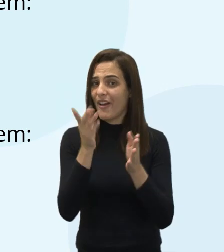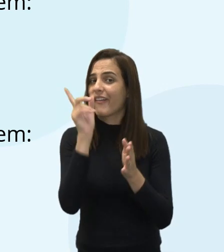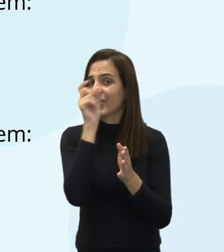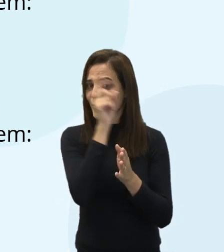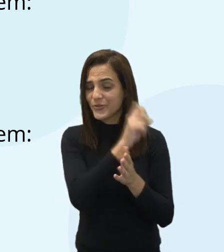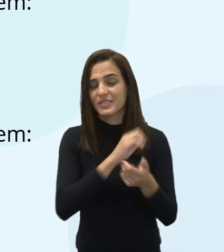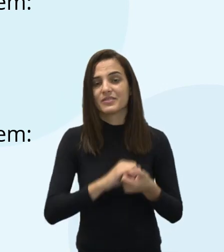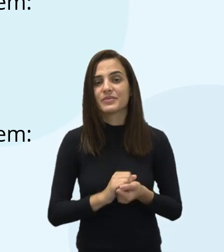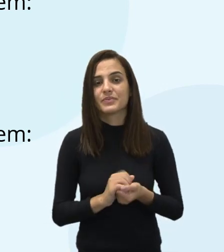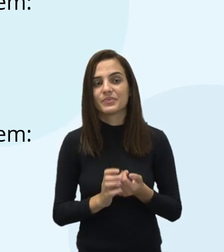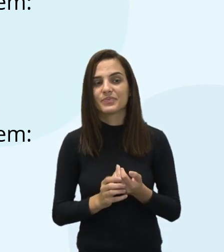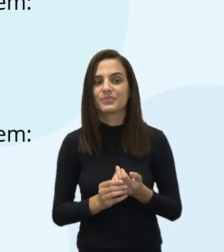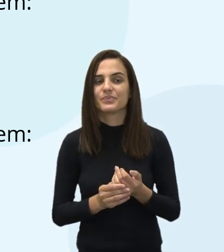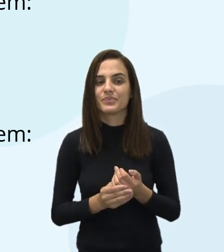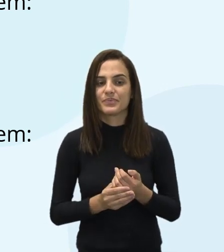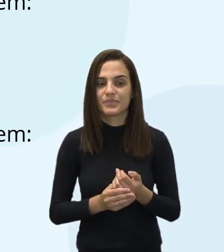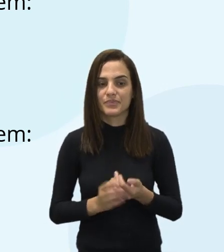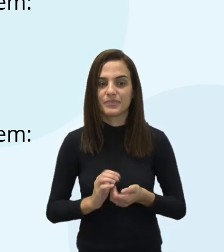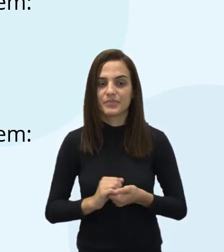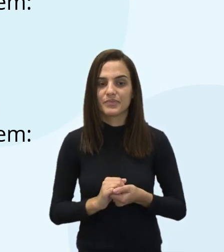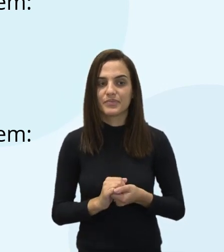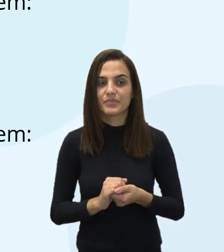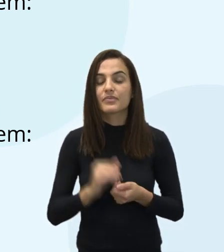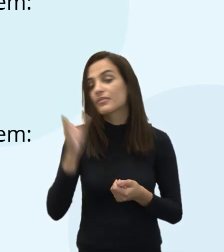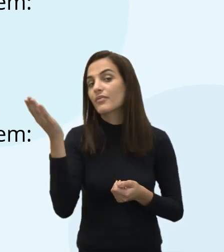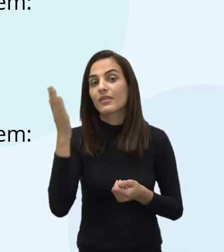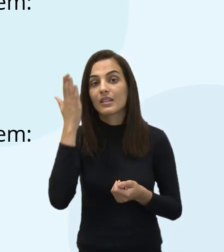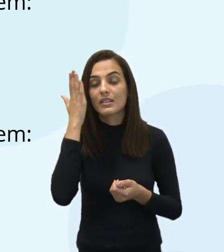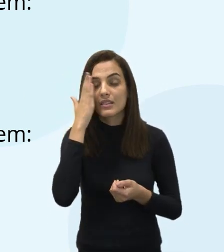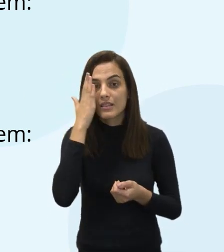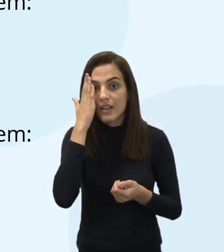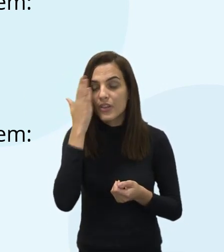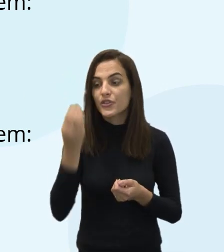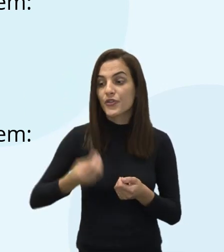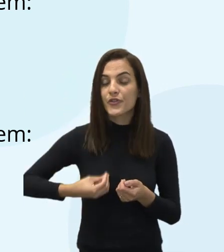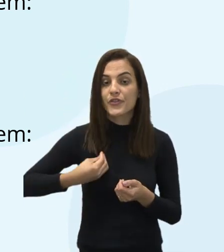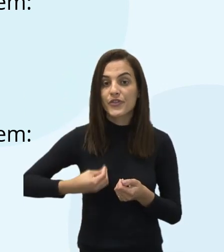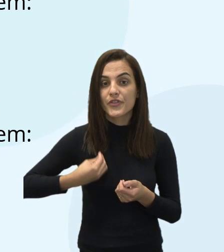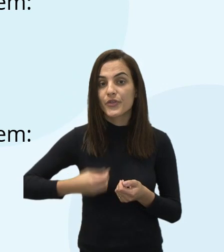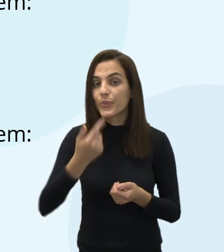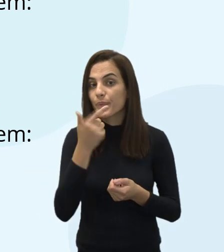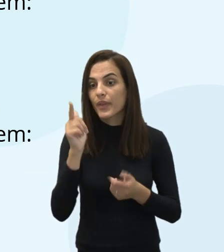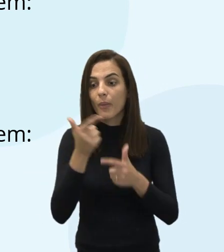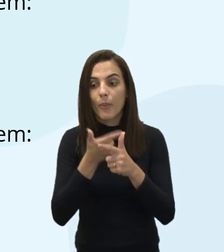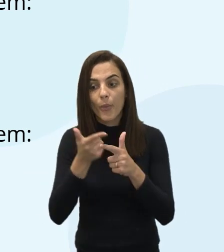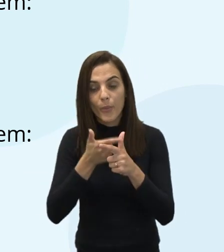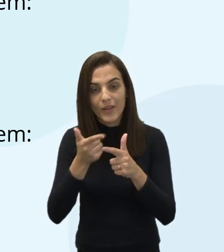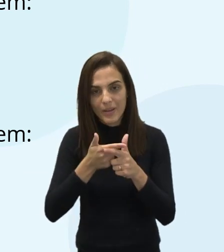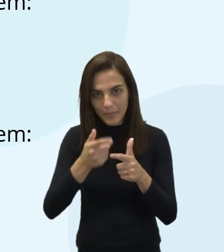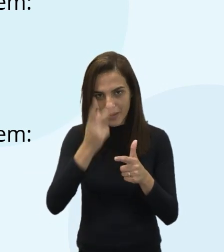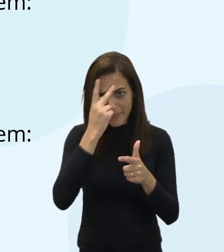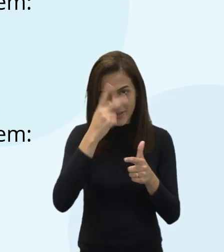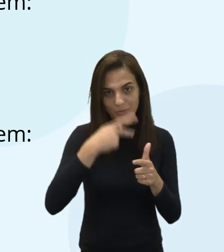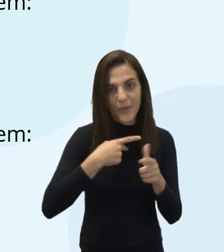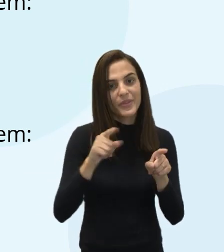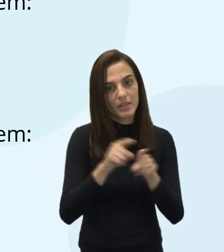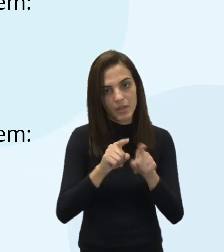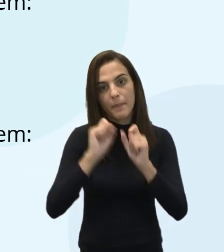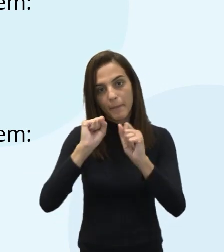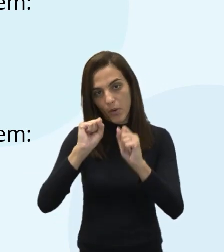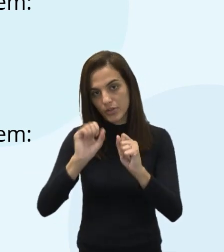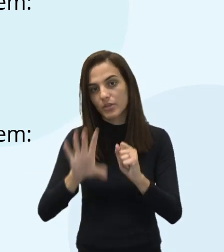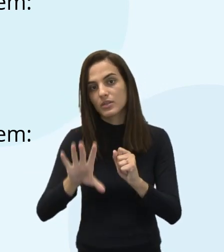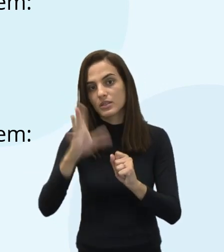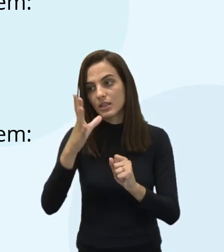ano. E, e a capacidade de convívio, de entender que o que é um problema para ele também é um problema para o outro. No